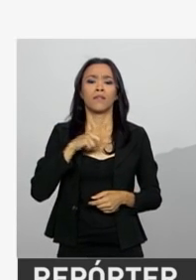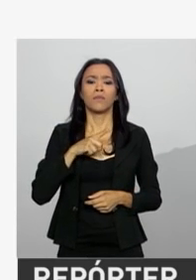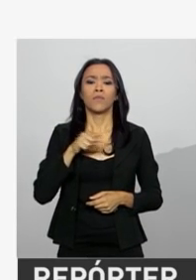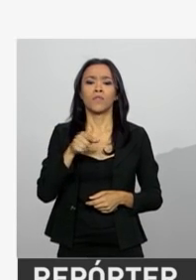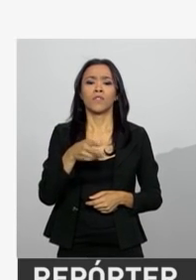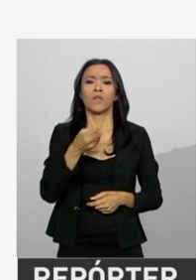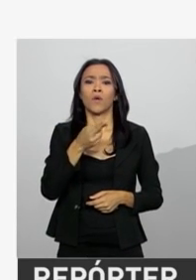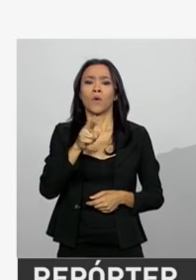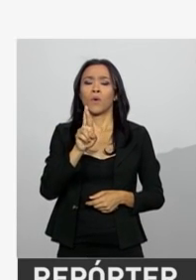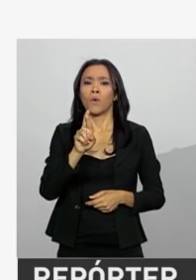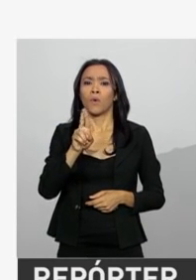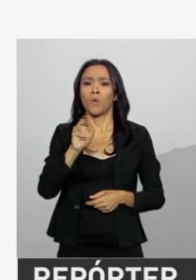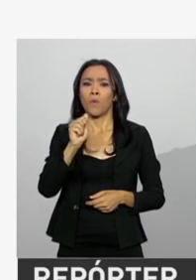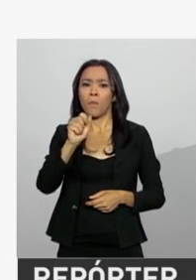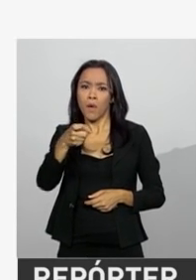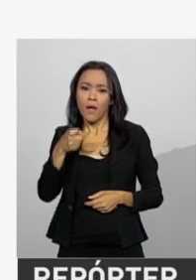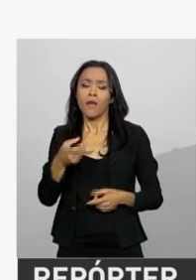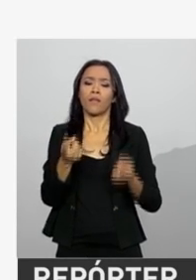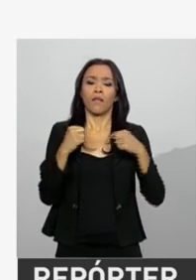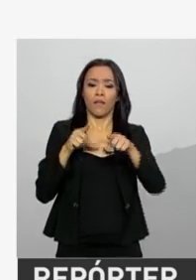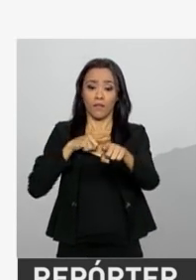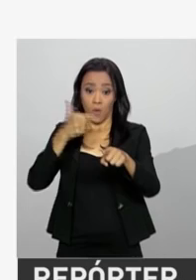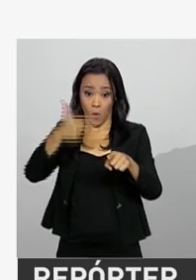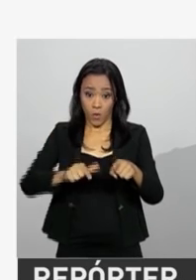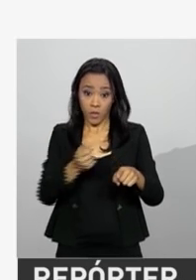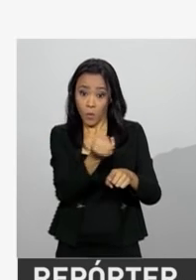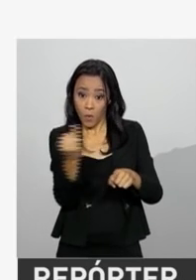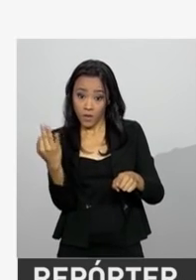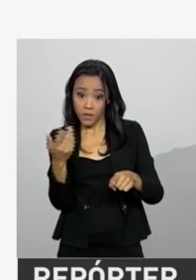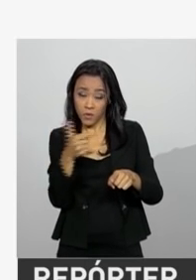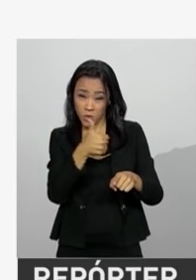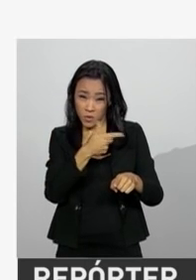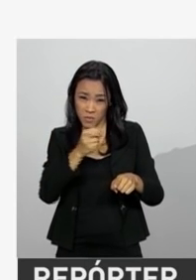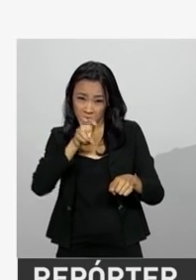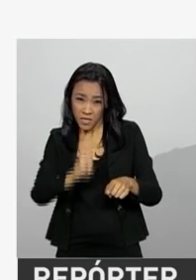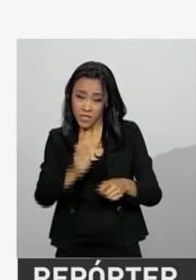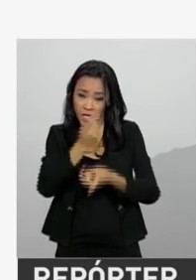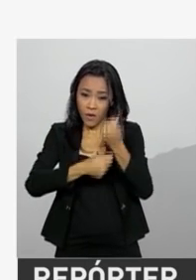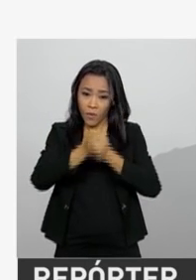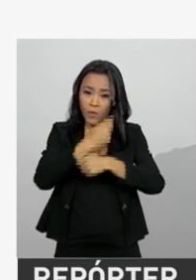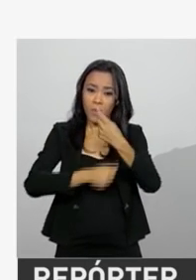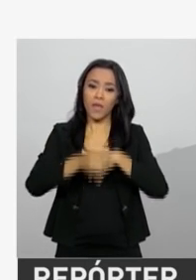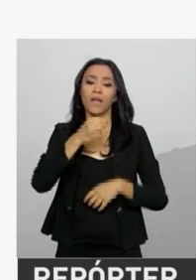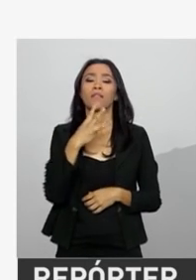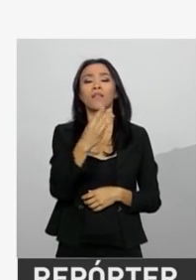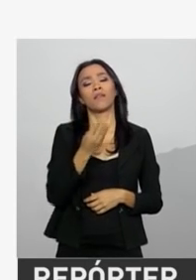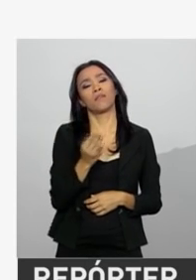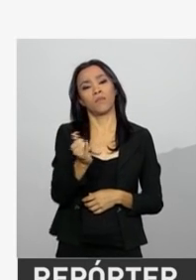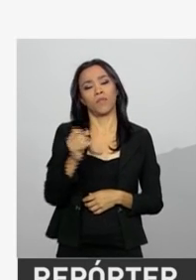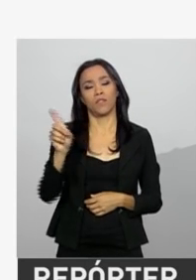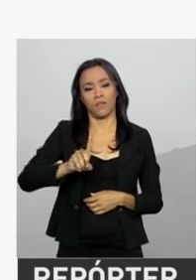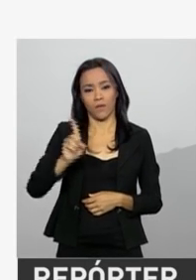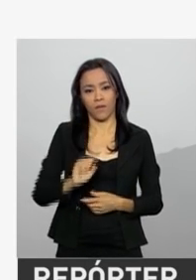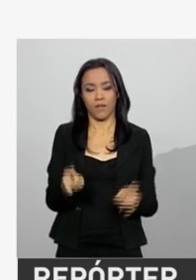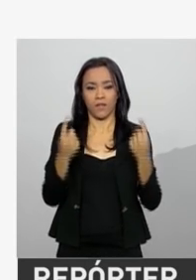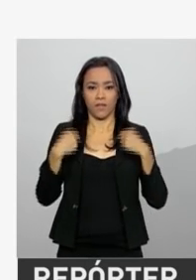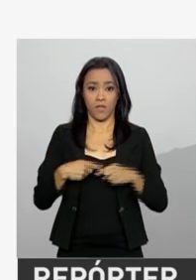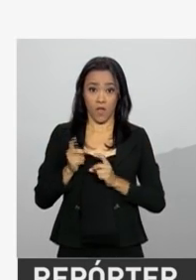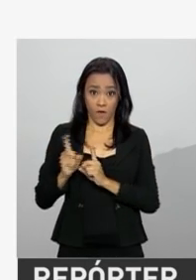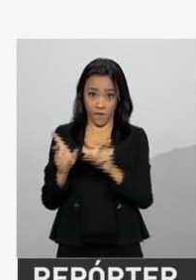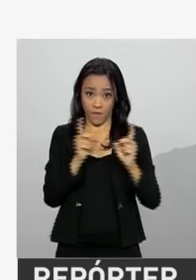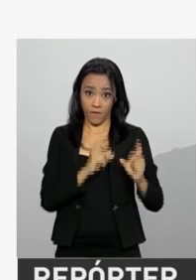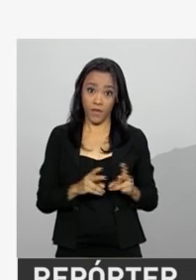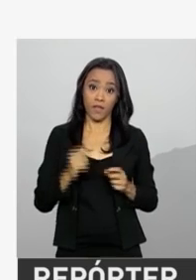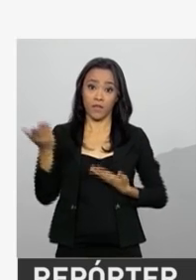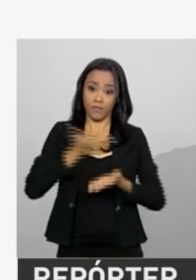quase 1 milhão 300.000 habitantes em 2015 a economia somou quase 3 bilhões de dólares o comércio entre